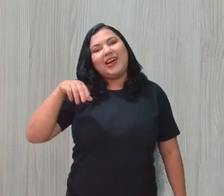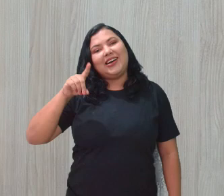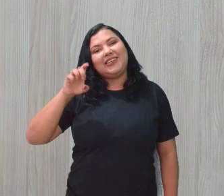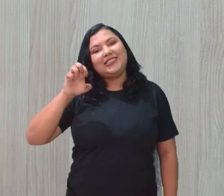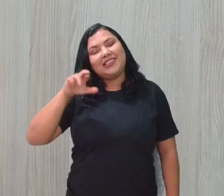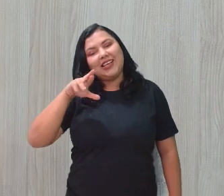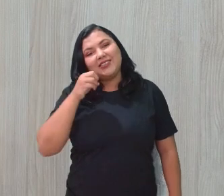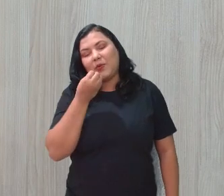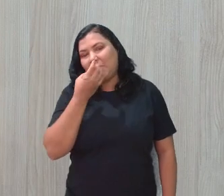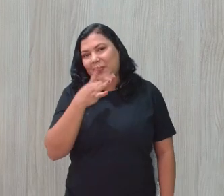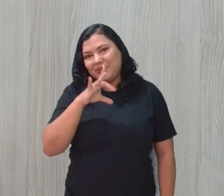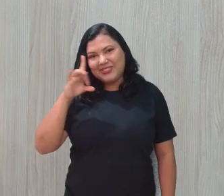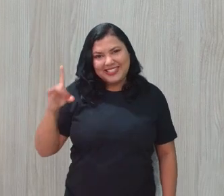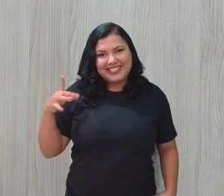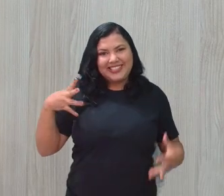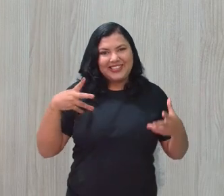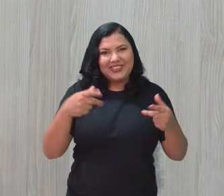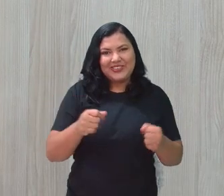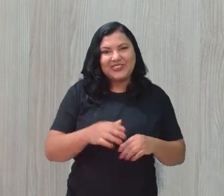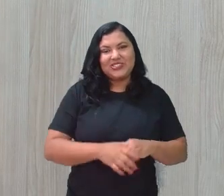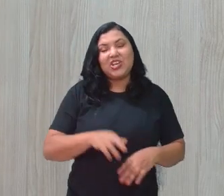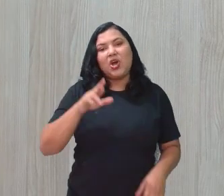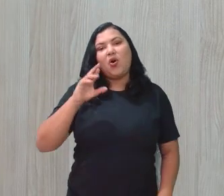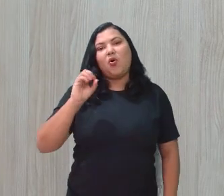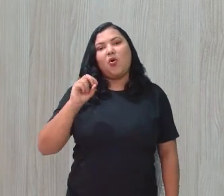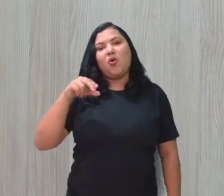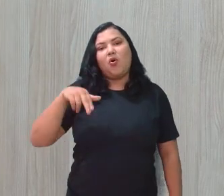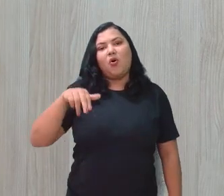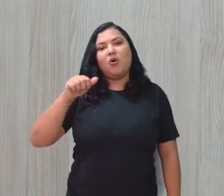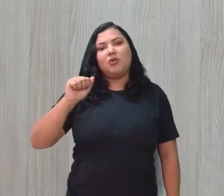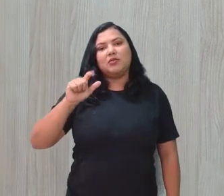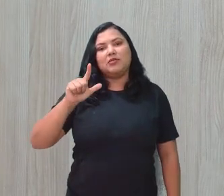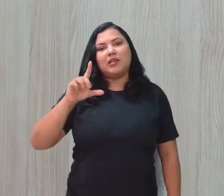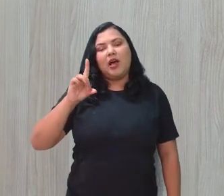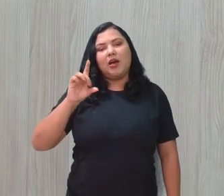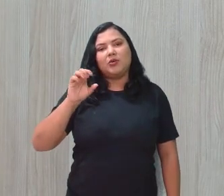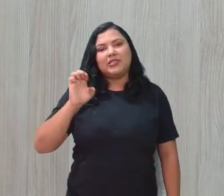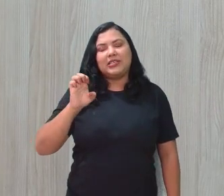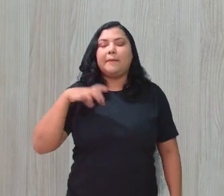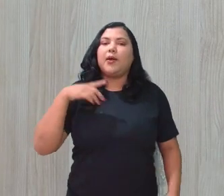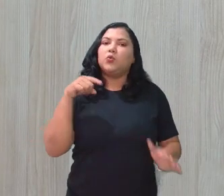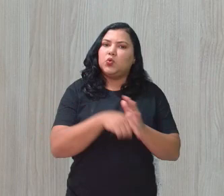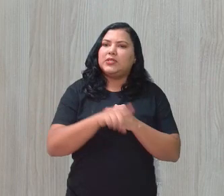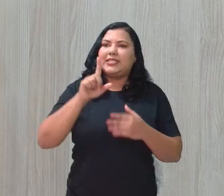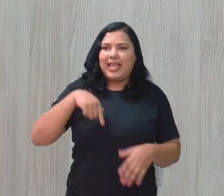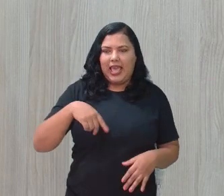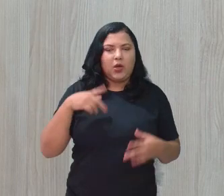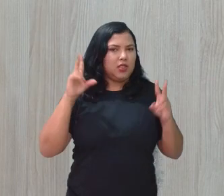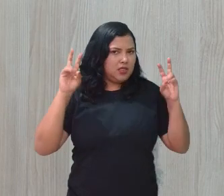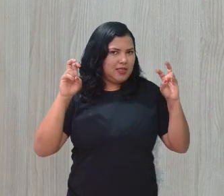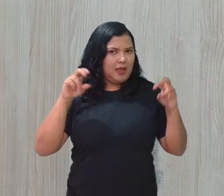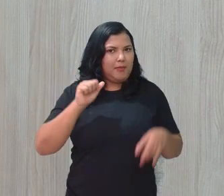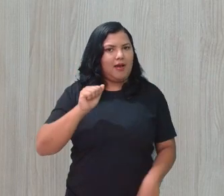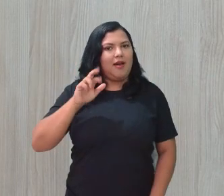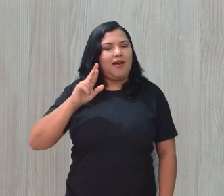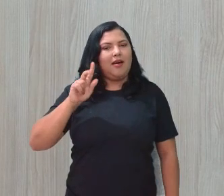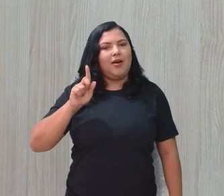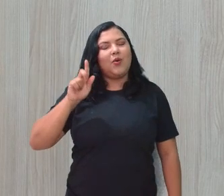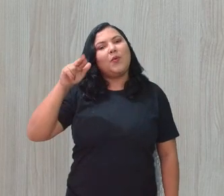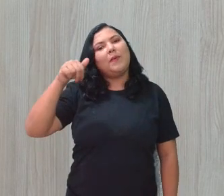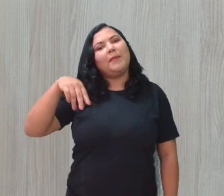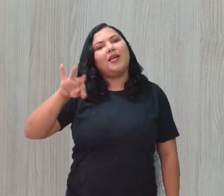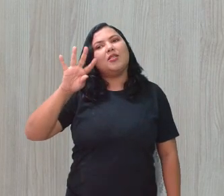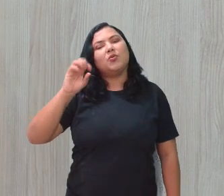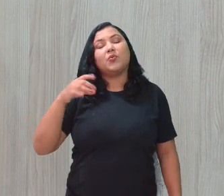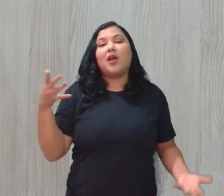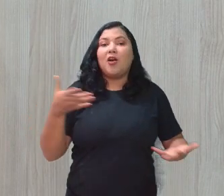Quanta gente, bom dia. E aí Ronald perguntou, o assunto é argumentos. Eu disse sim, estamos falando de argumentos. E aí eu coloquei